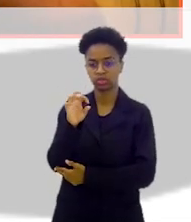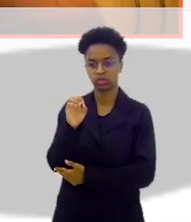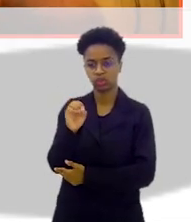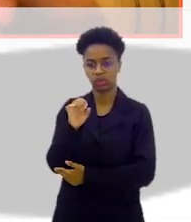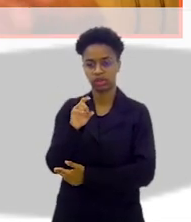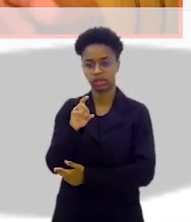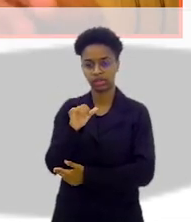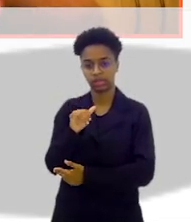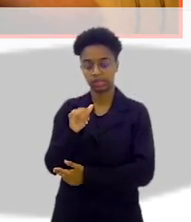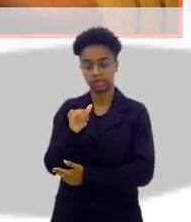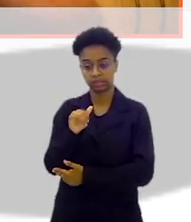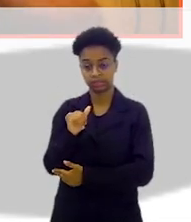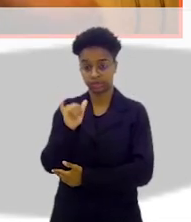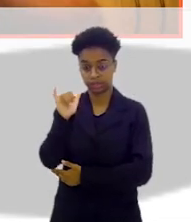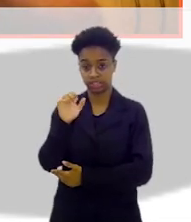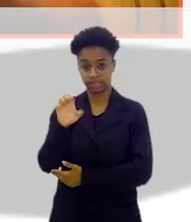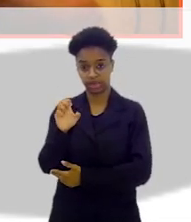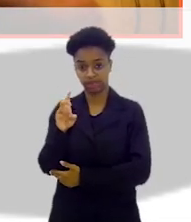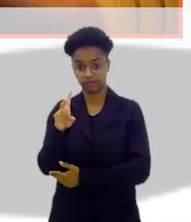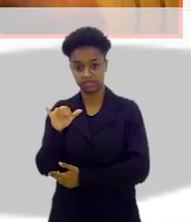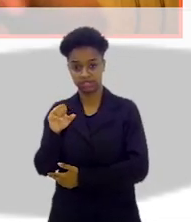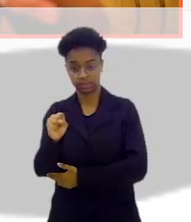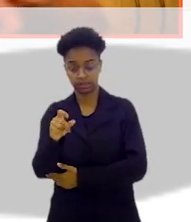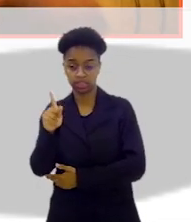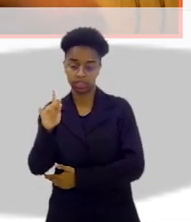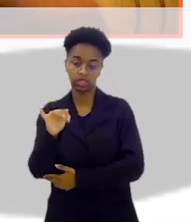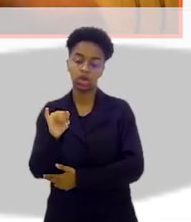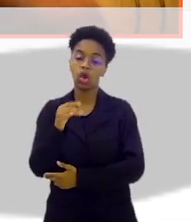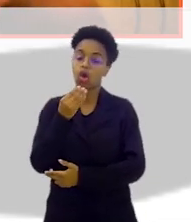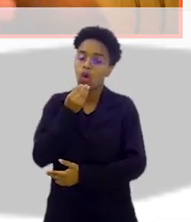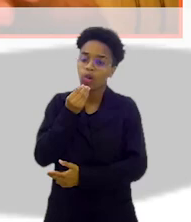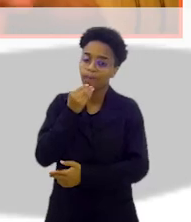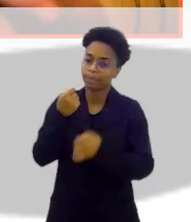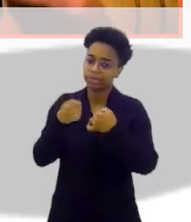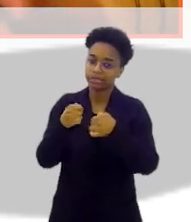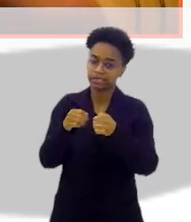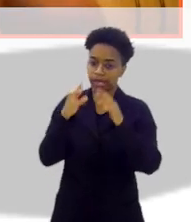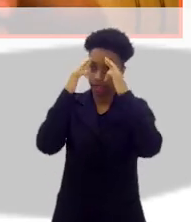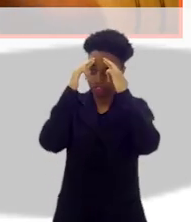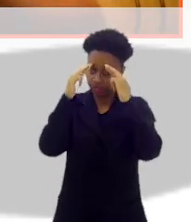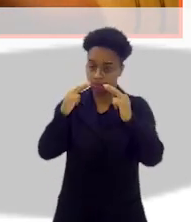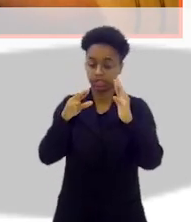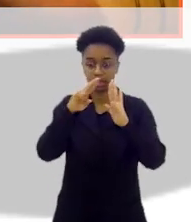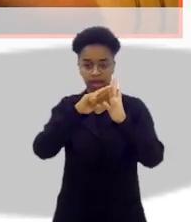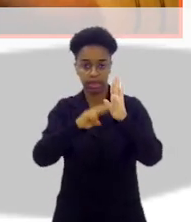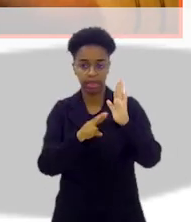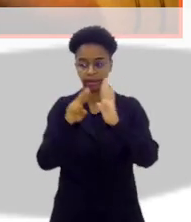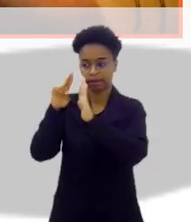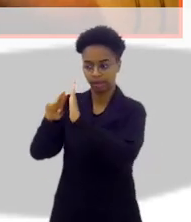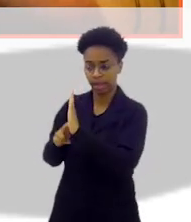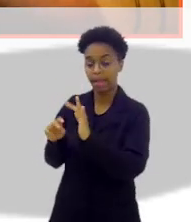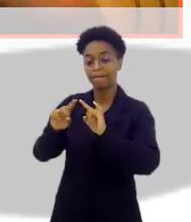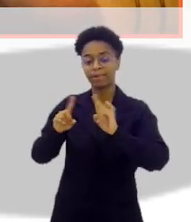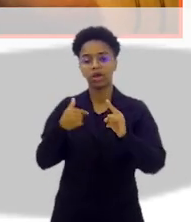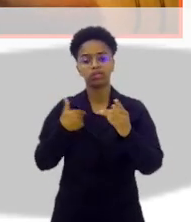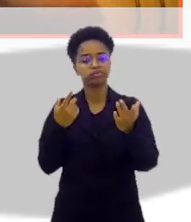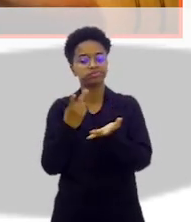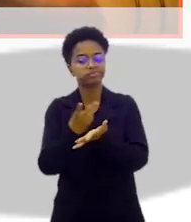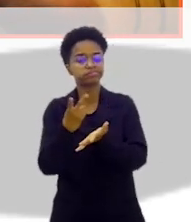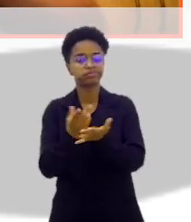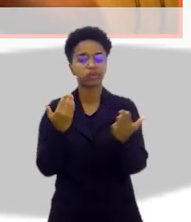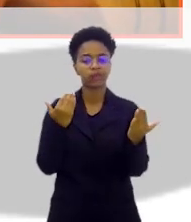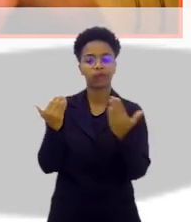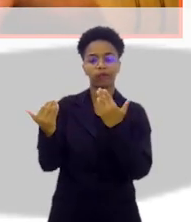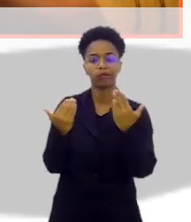claro que todos os parâmetros devem ser respeitados, mas eu comparava muito a literatura brasileira com a